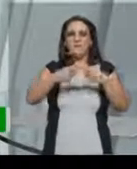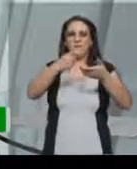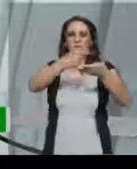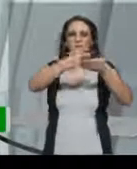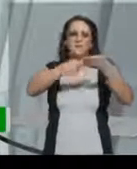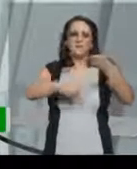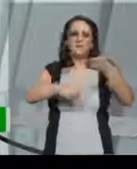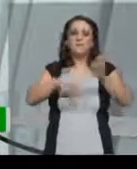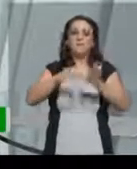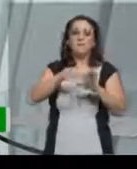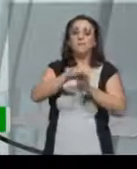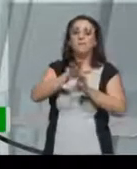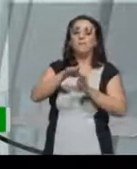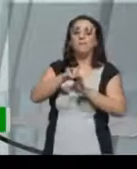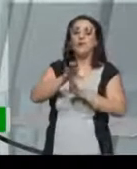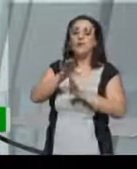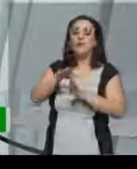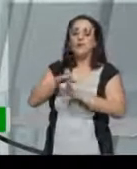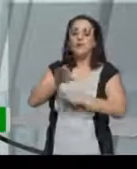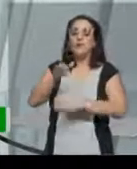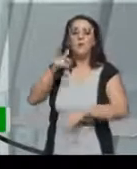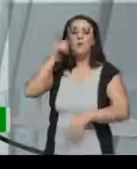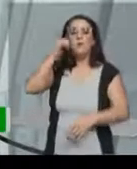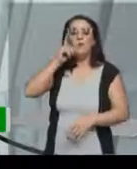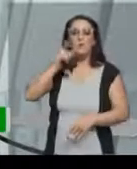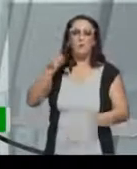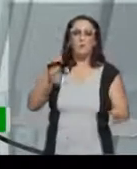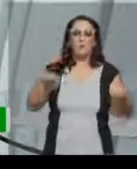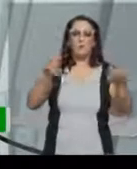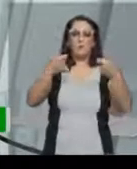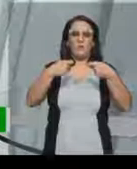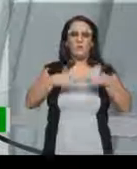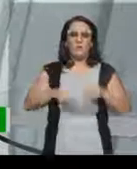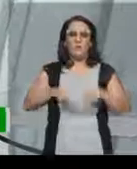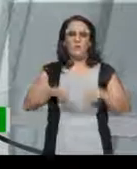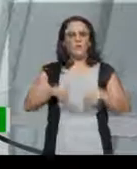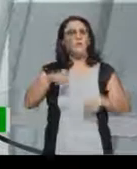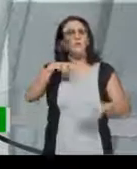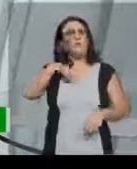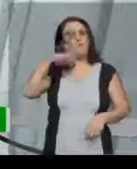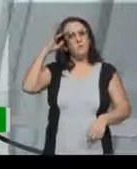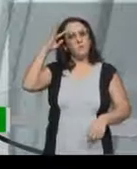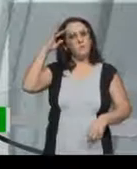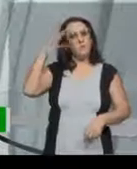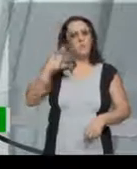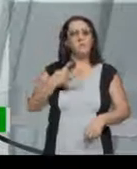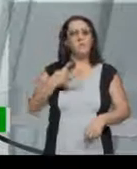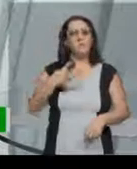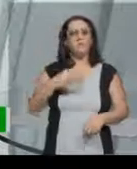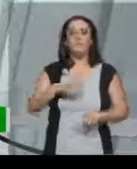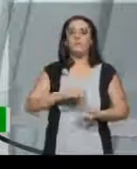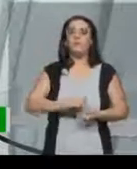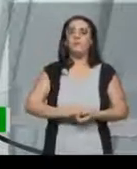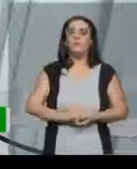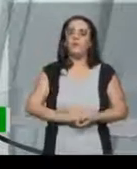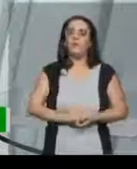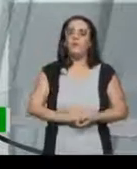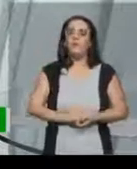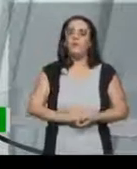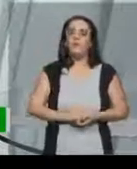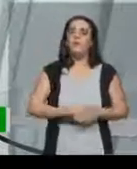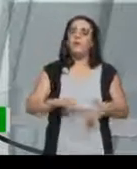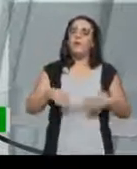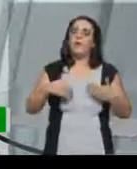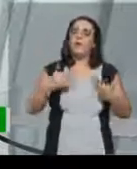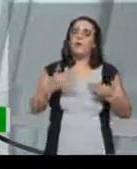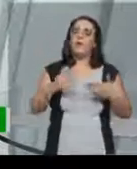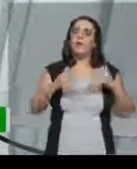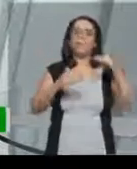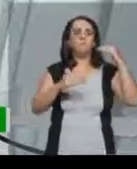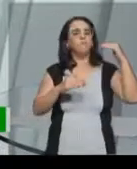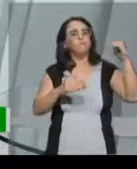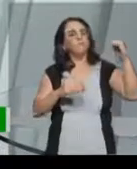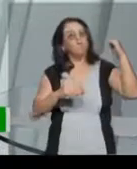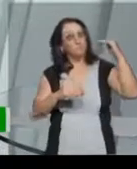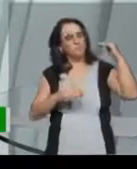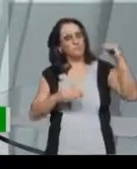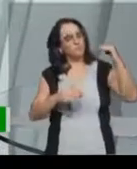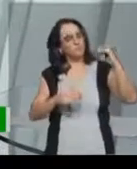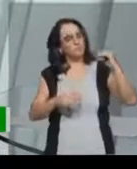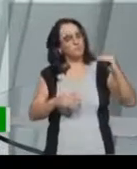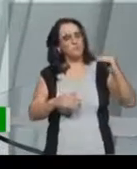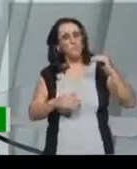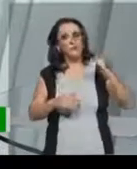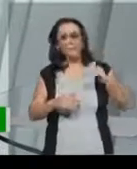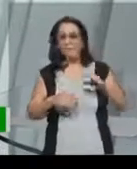nos orientar para que a gente, né, tenha esse resultado aí, faça algo. Então o passo a passo que seus professores